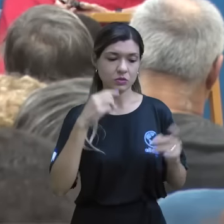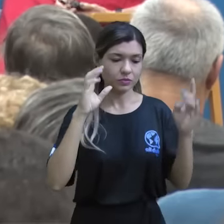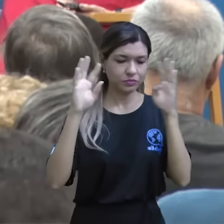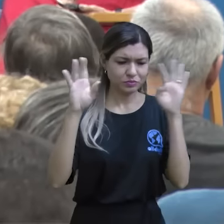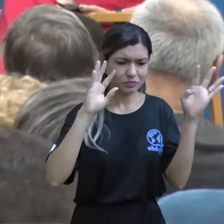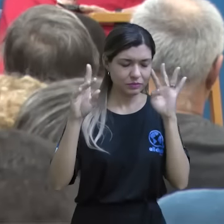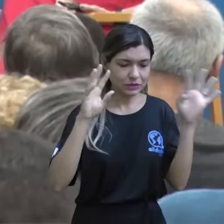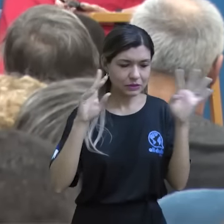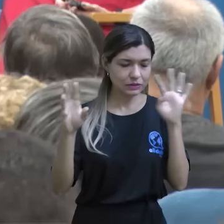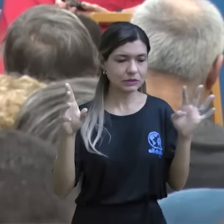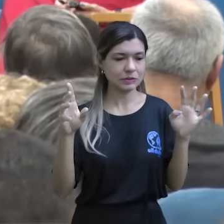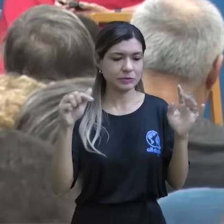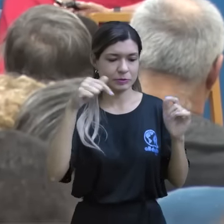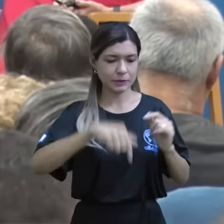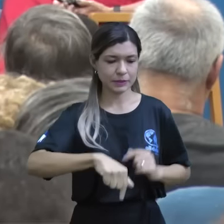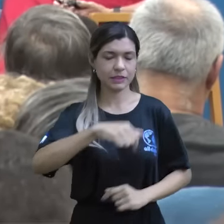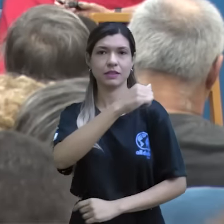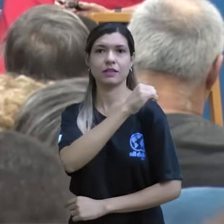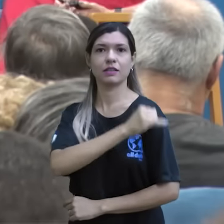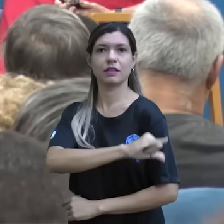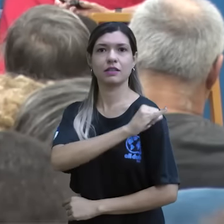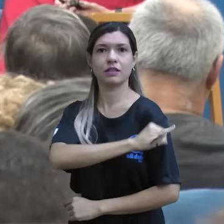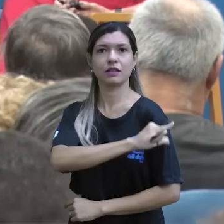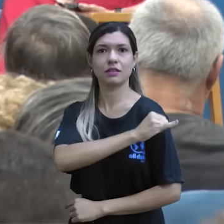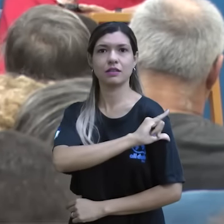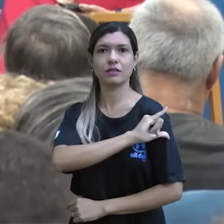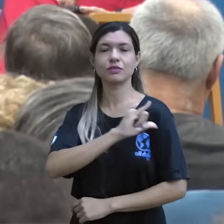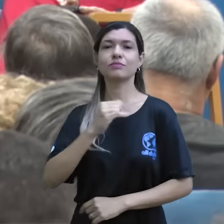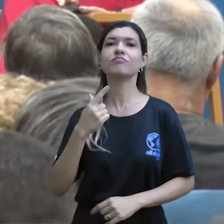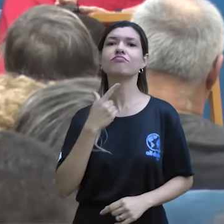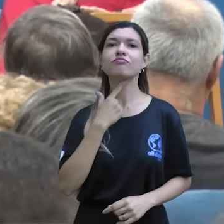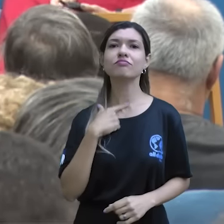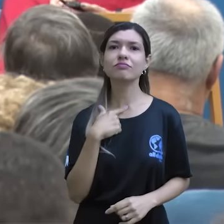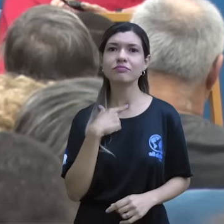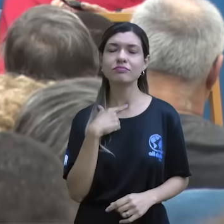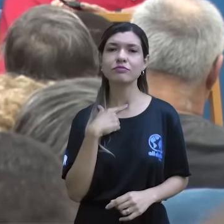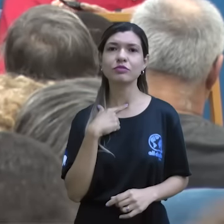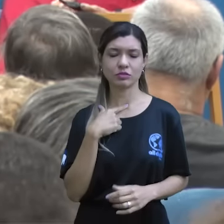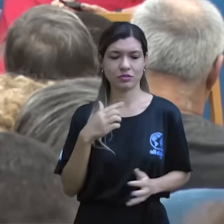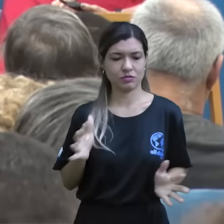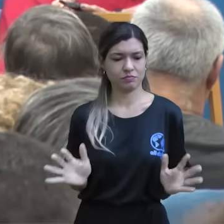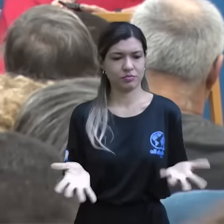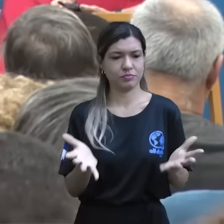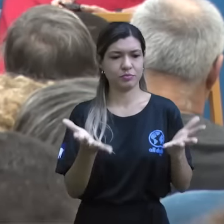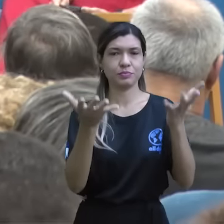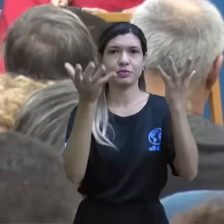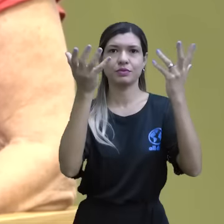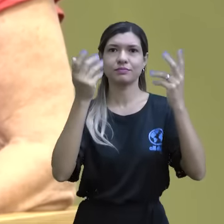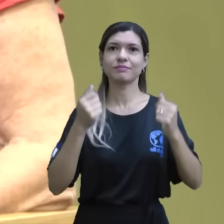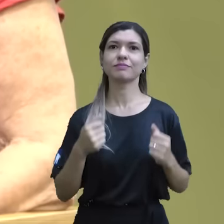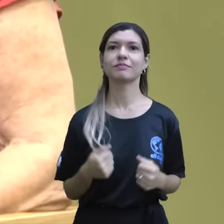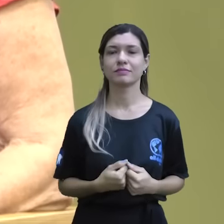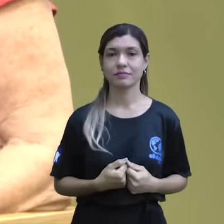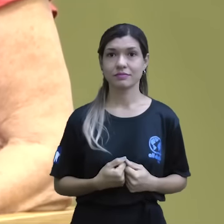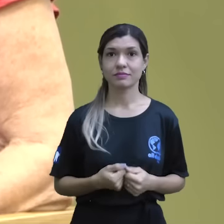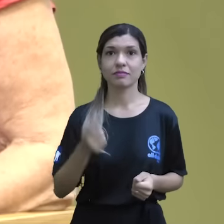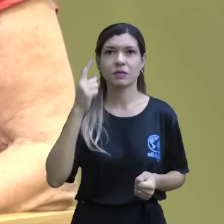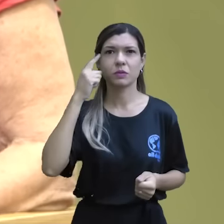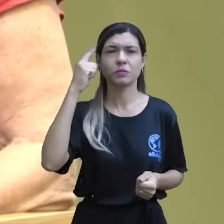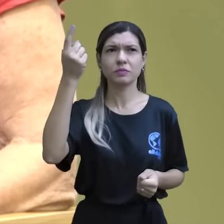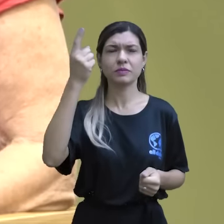olha, então, eu não vou pegar os romances, eu vou pegar as crônicas. As crônicas, naquele momento,